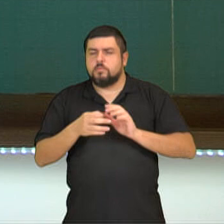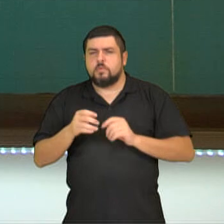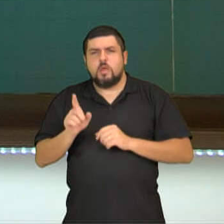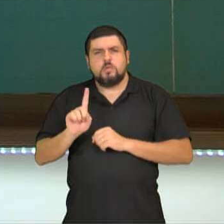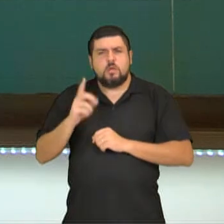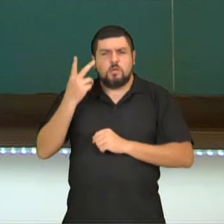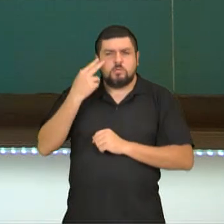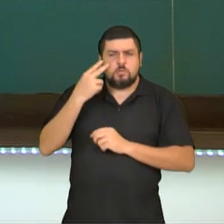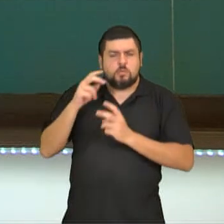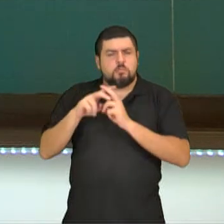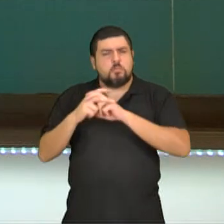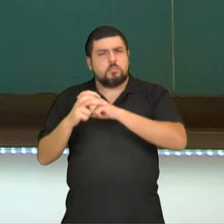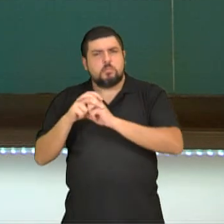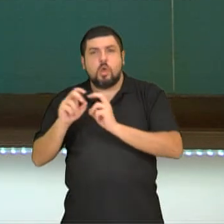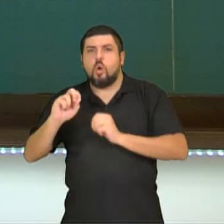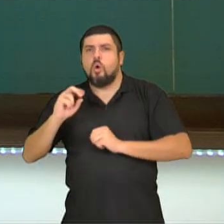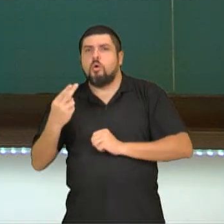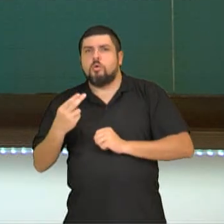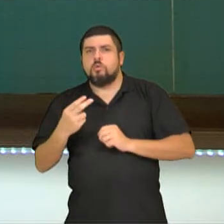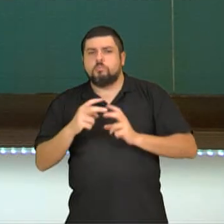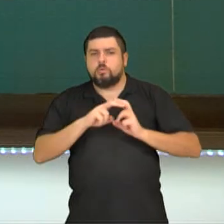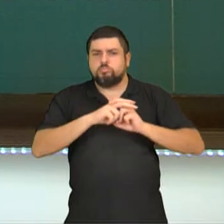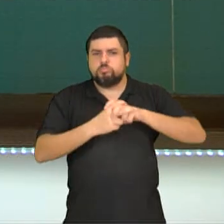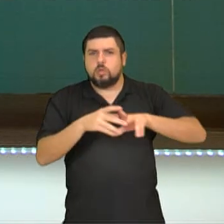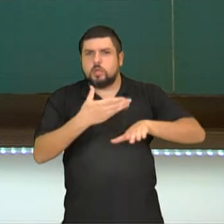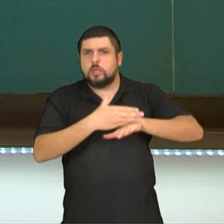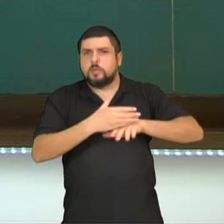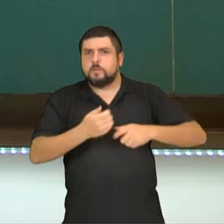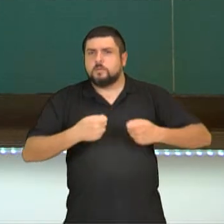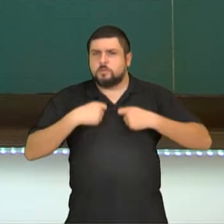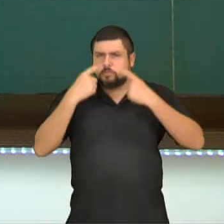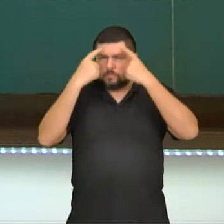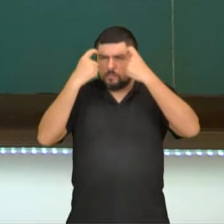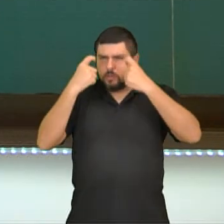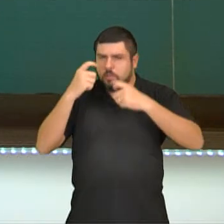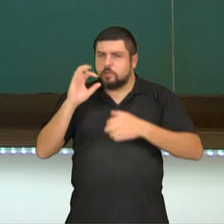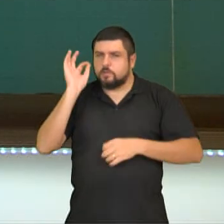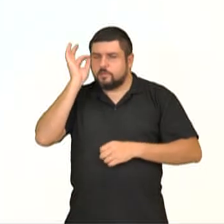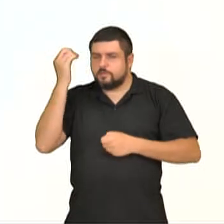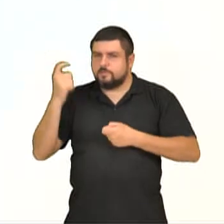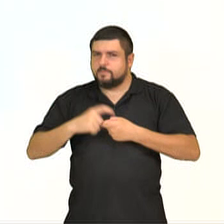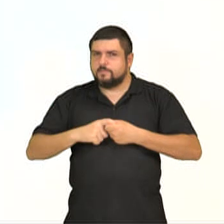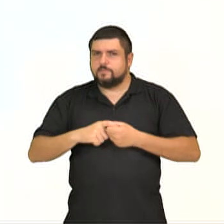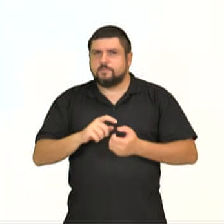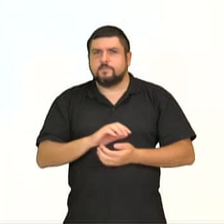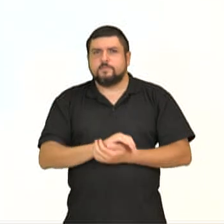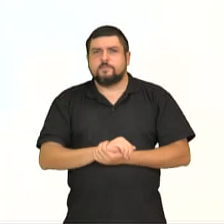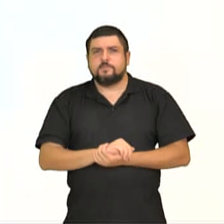ser agressão, tem que ser bater mesmo, justifica o que você acha. Nós já voltamos.